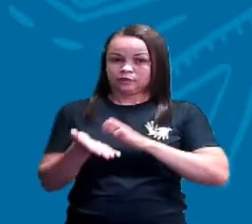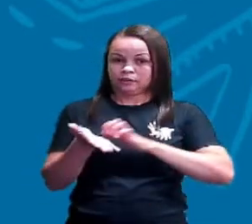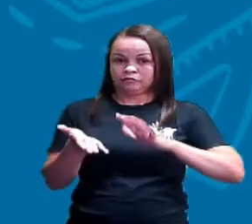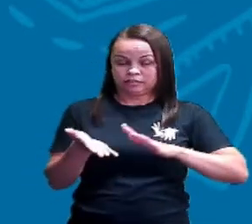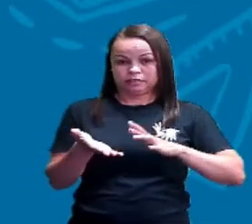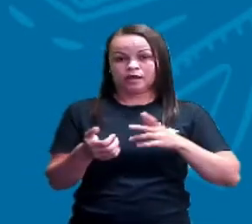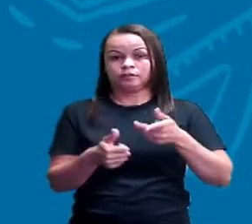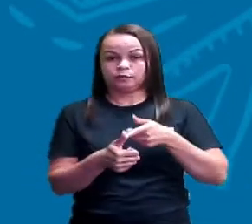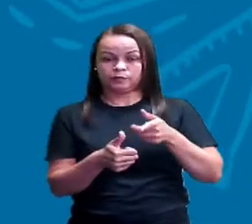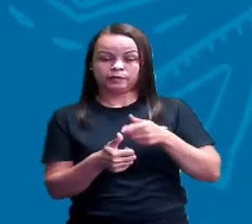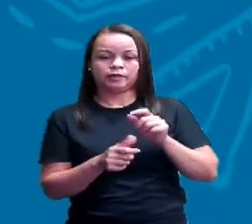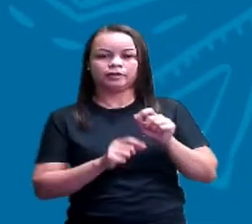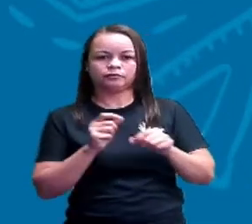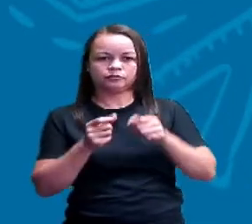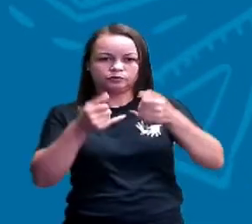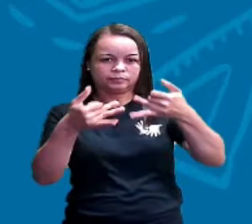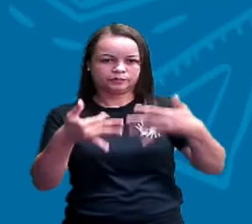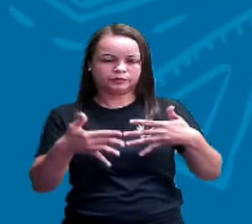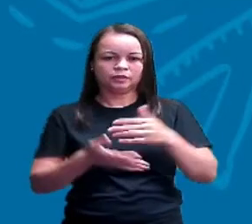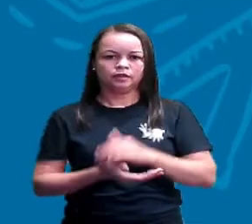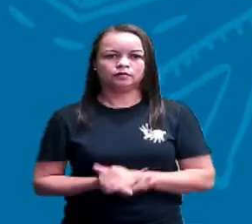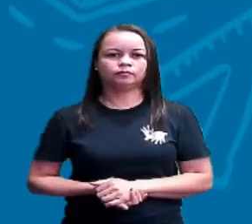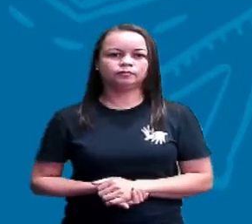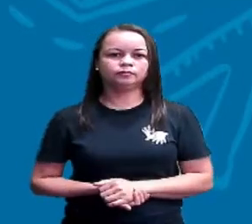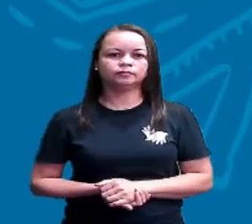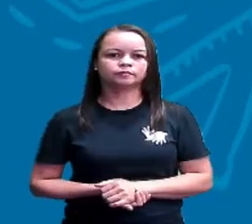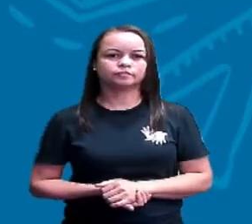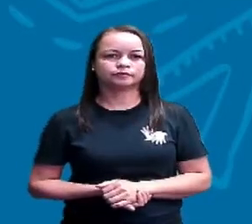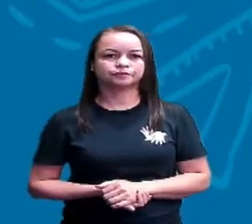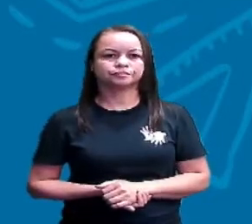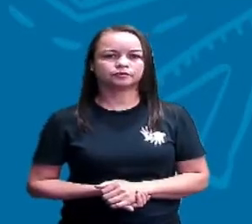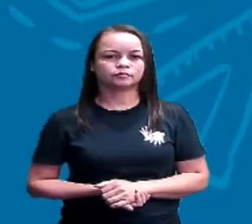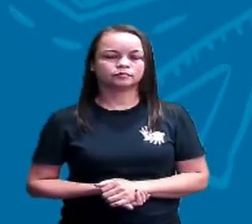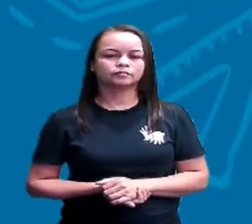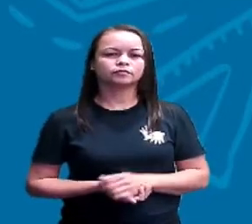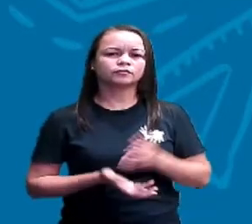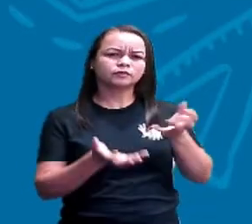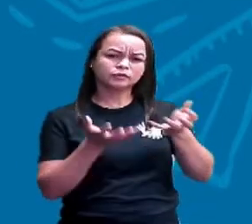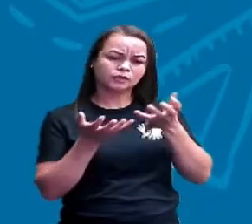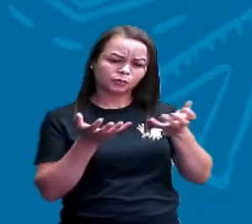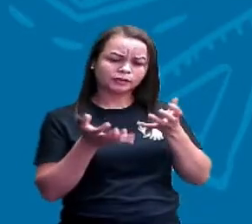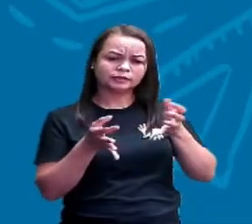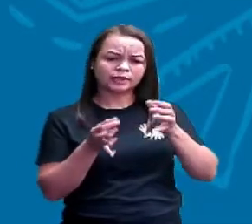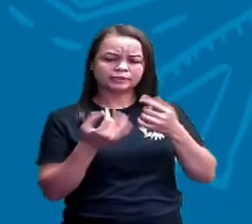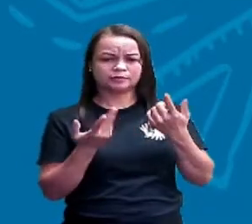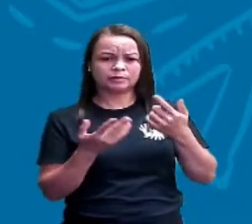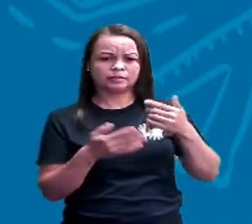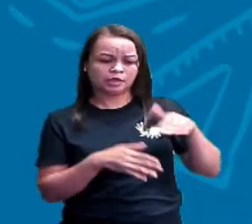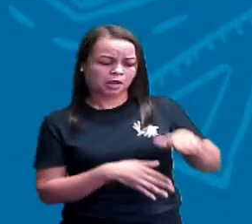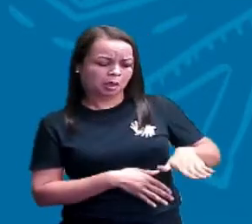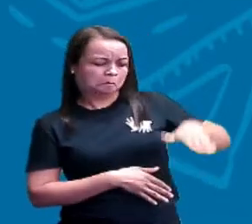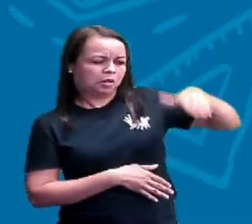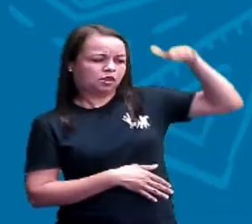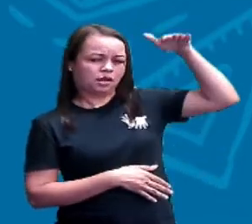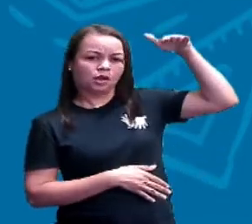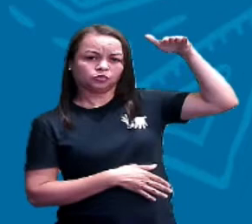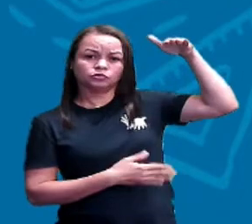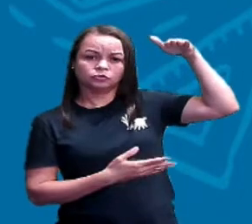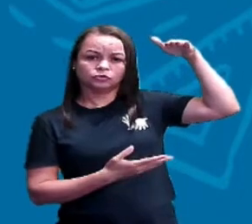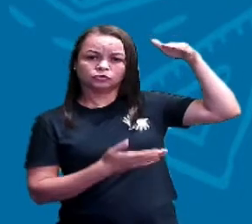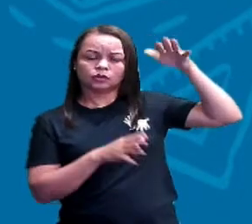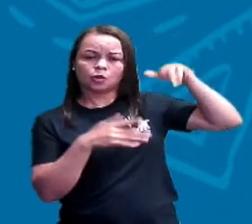1 tá dizendo assim, ó. Se eu quisesse medir a minha altura, qual a